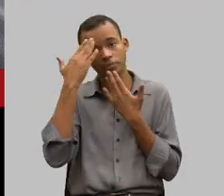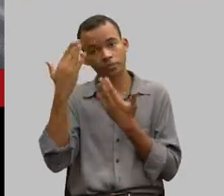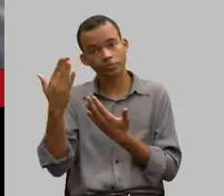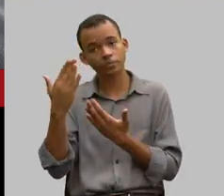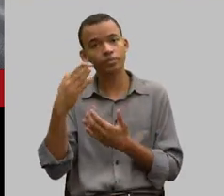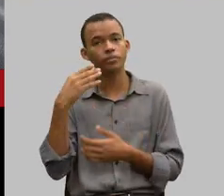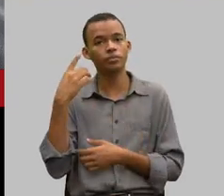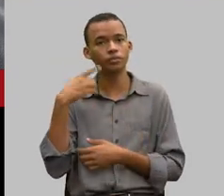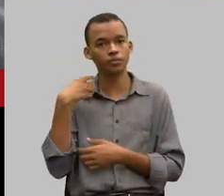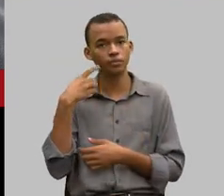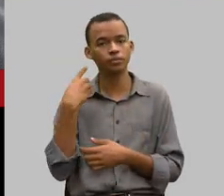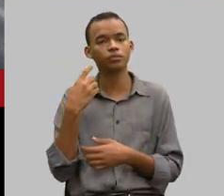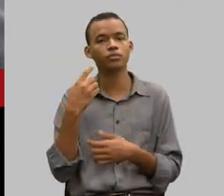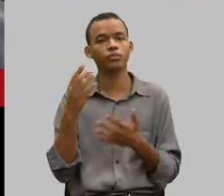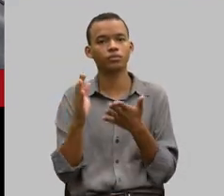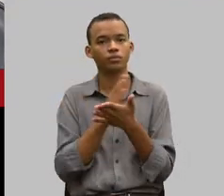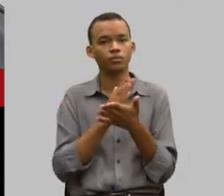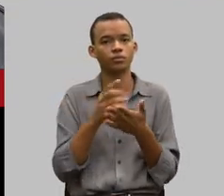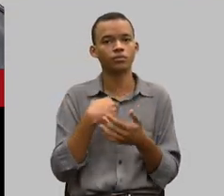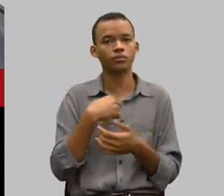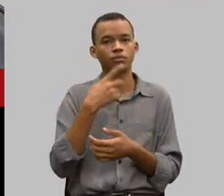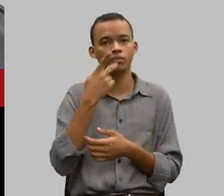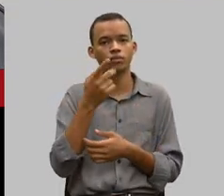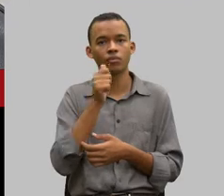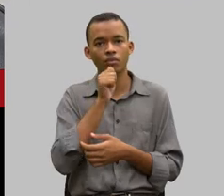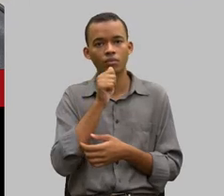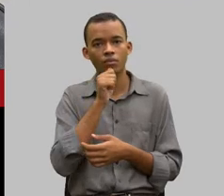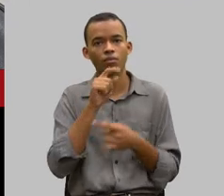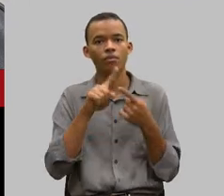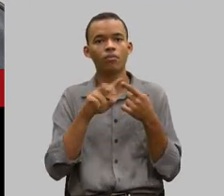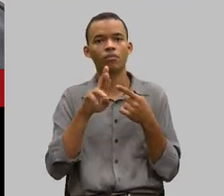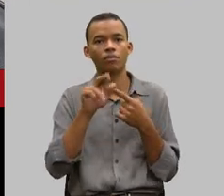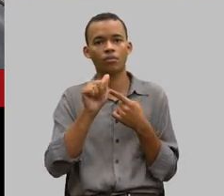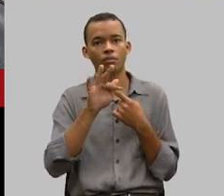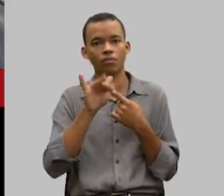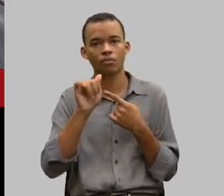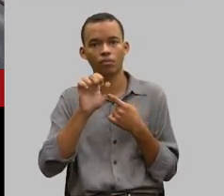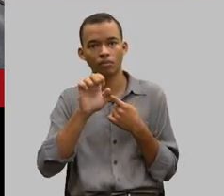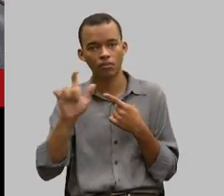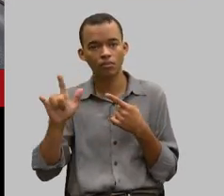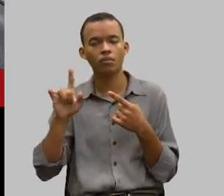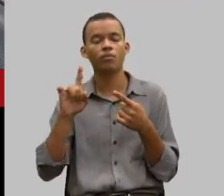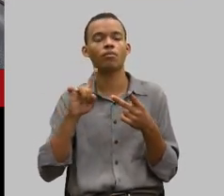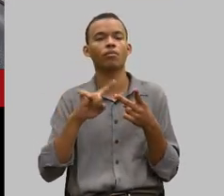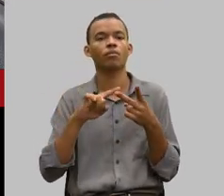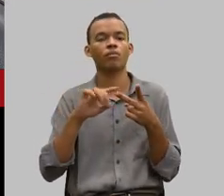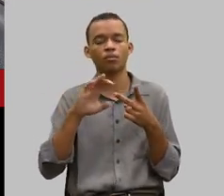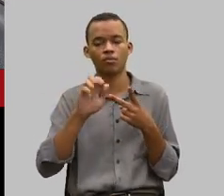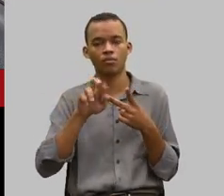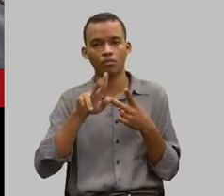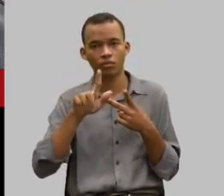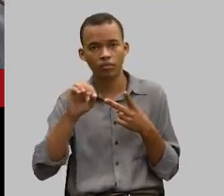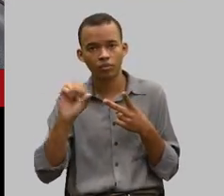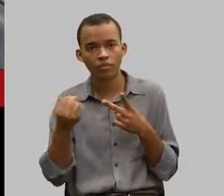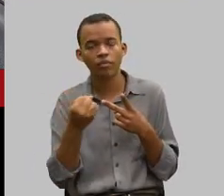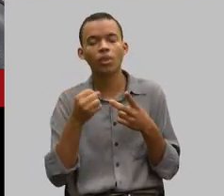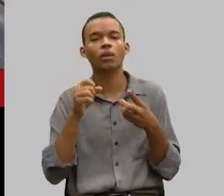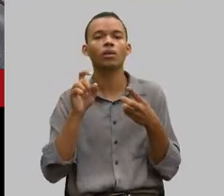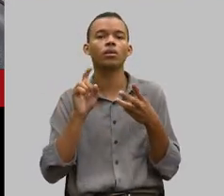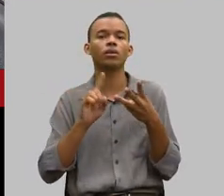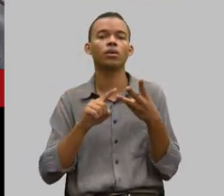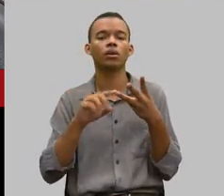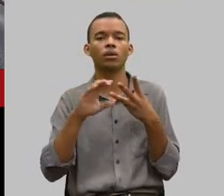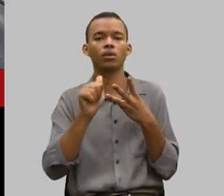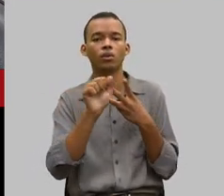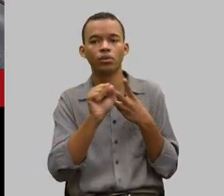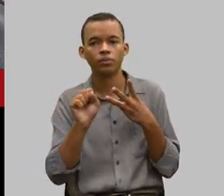que eu não tinha falado aqui antes Deputado Rafael Martins deputado Carlos Henrique líder da maioria Deputado cáo líder do do do